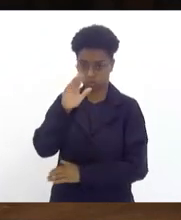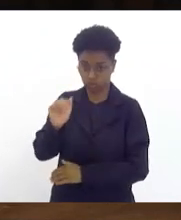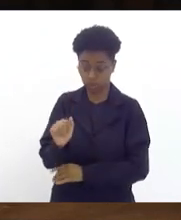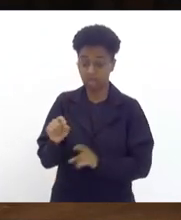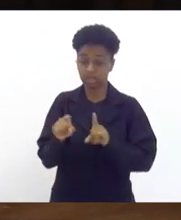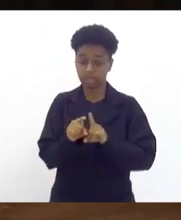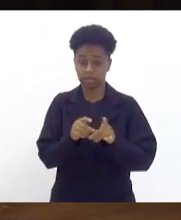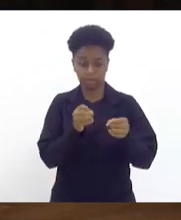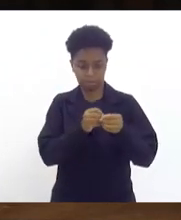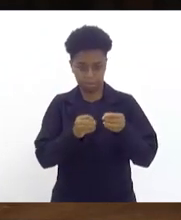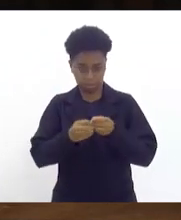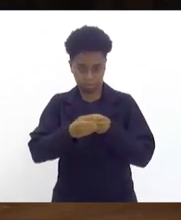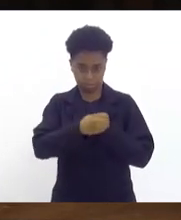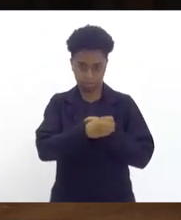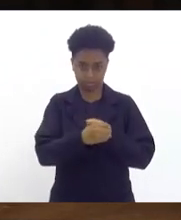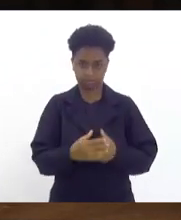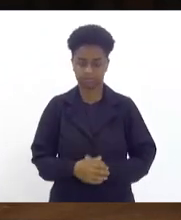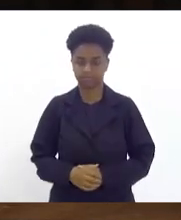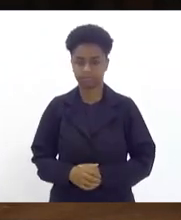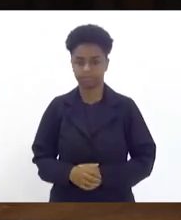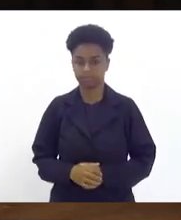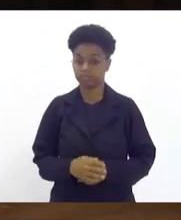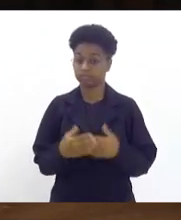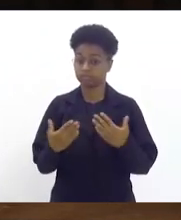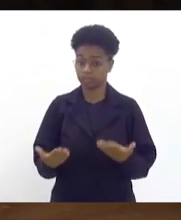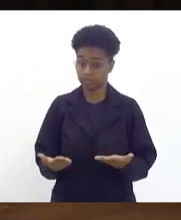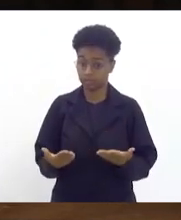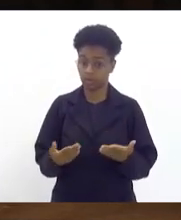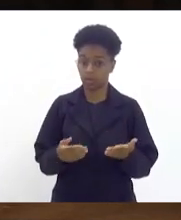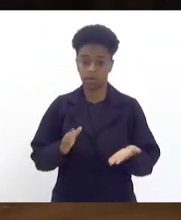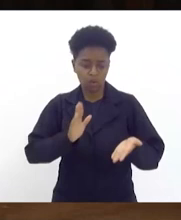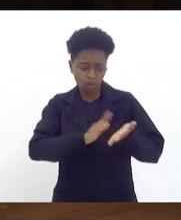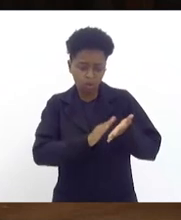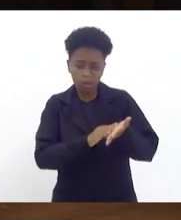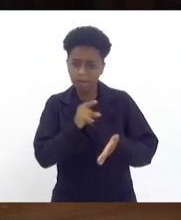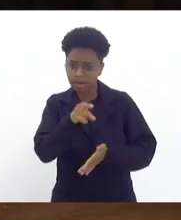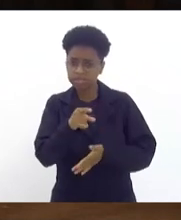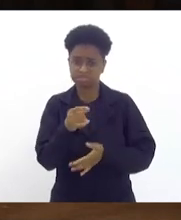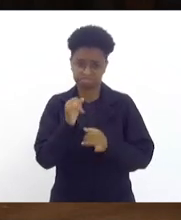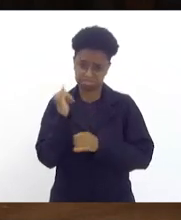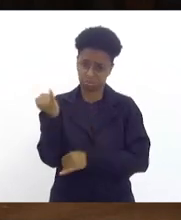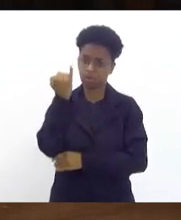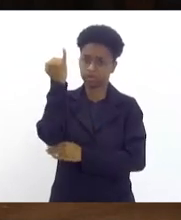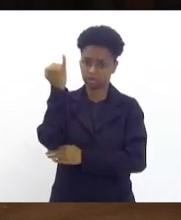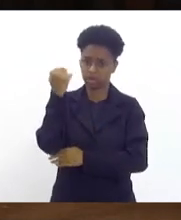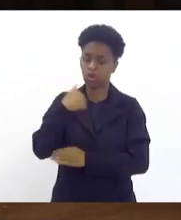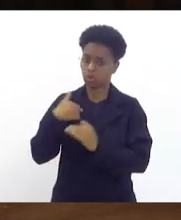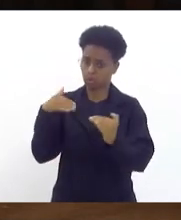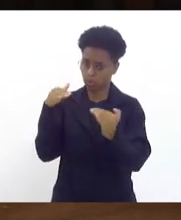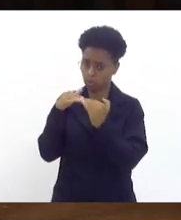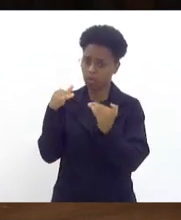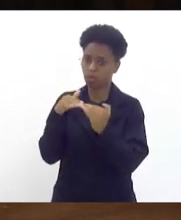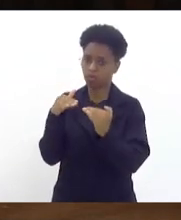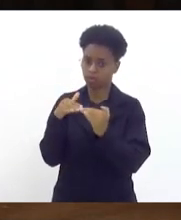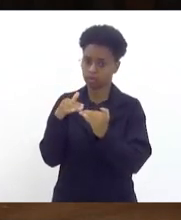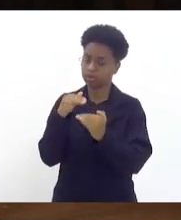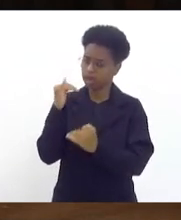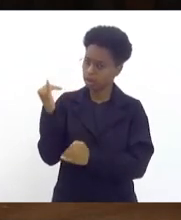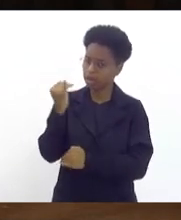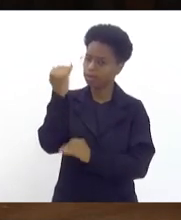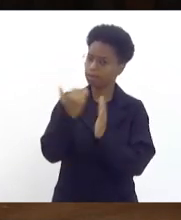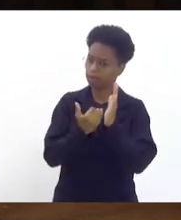e adjacências Então essa cobrança é muito salutar eu corroboro é